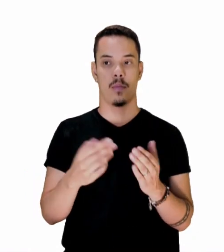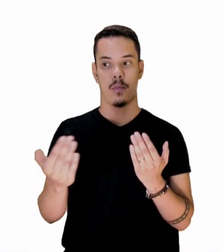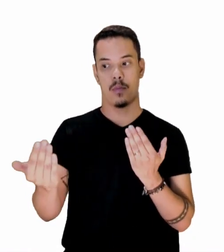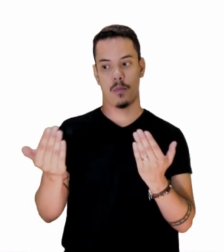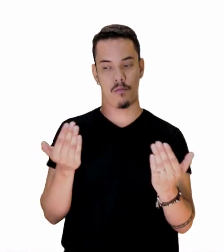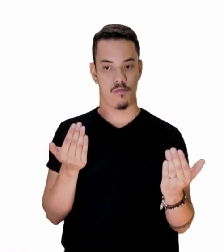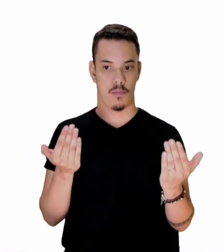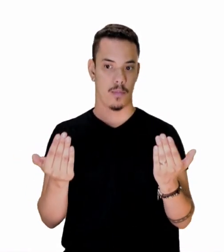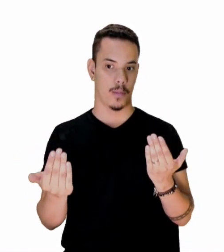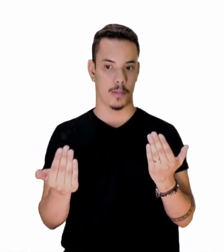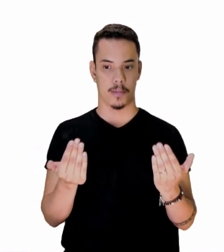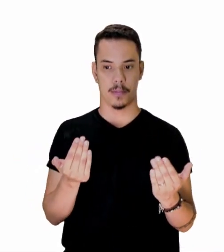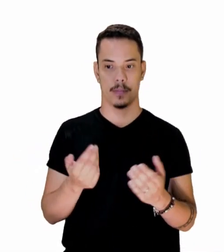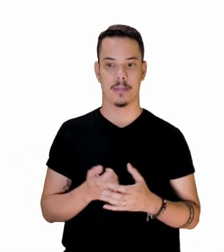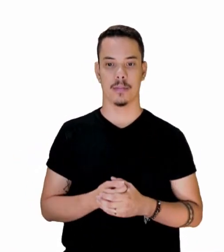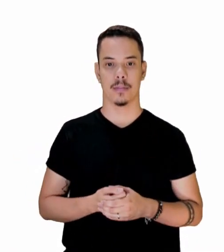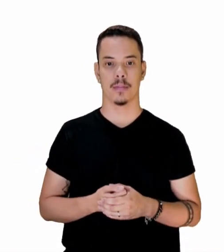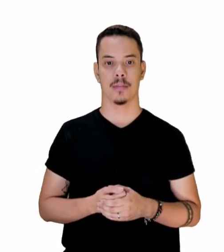né? De oposição.